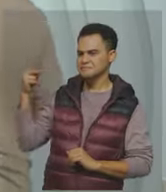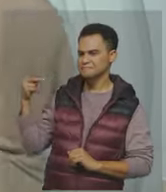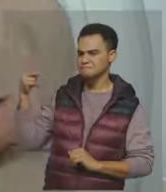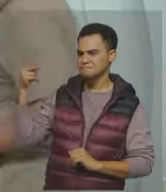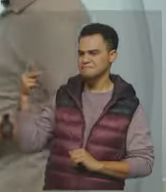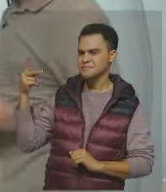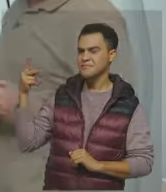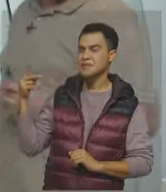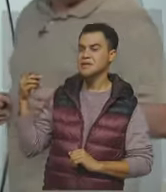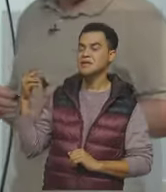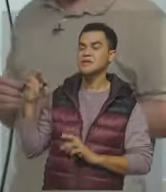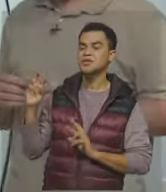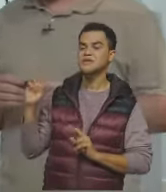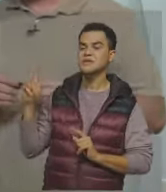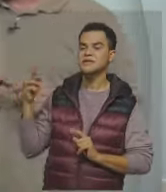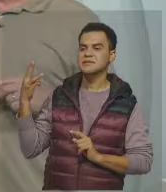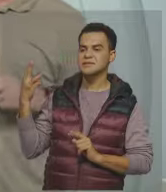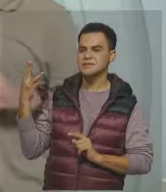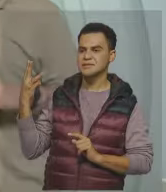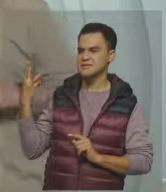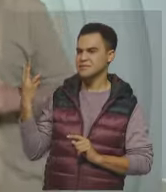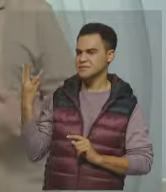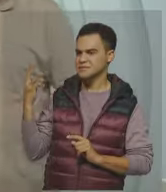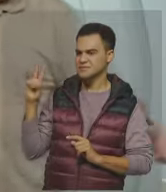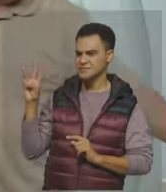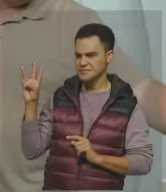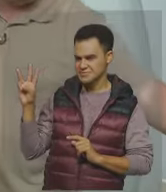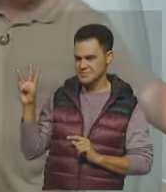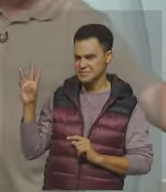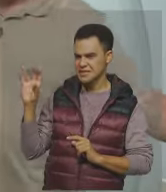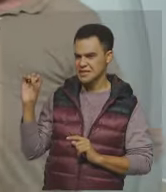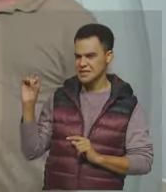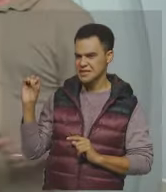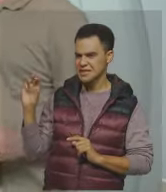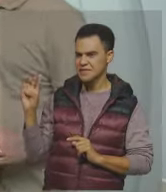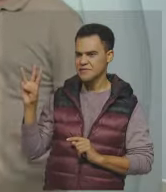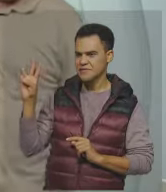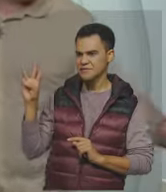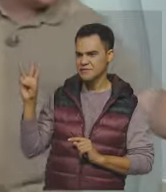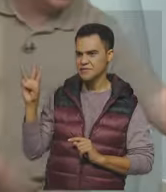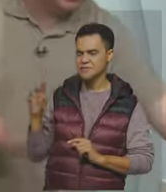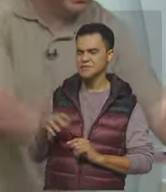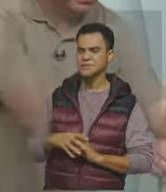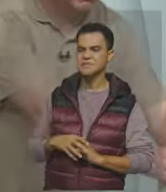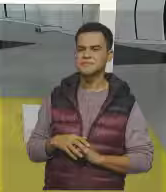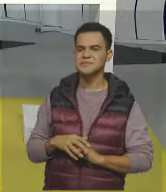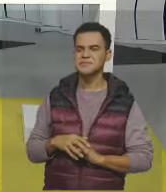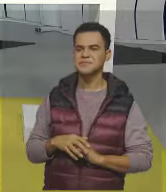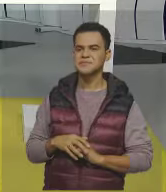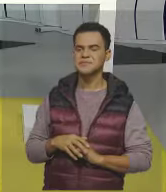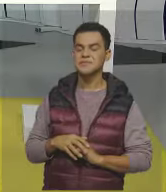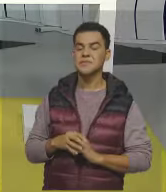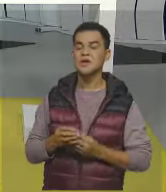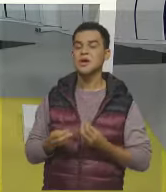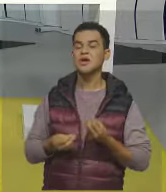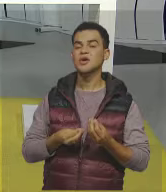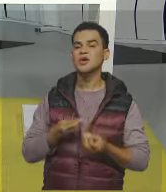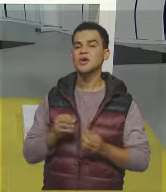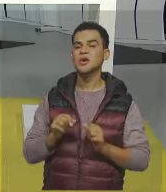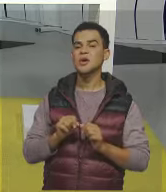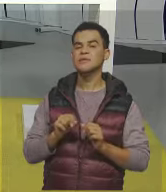uma diferença de potencial de 30 volts. Bom, como que eu vou fazer para